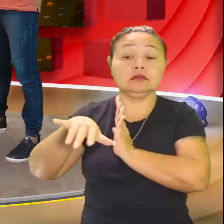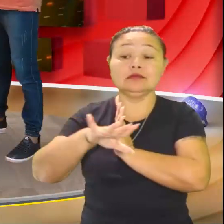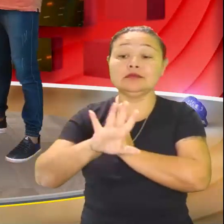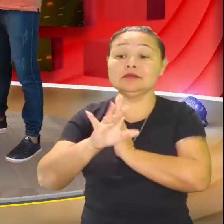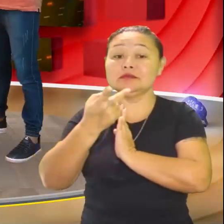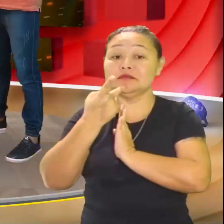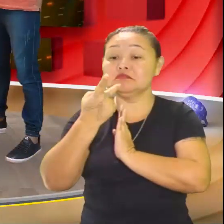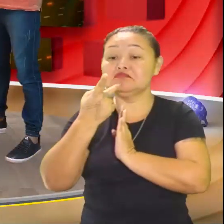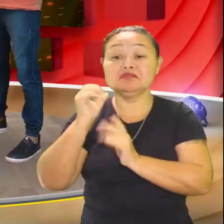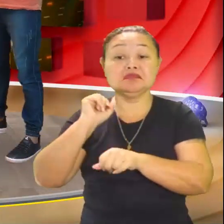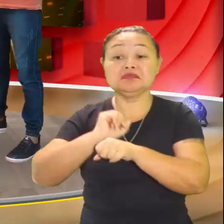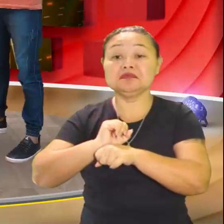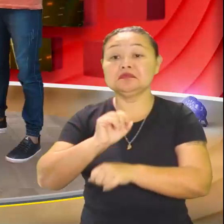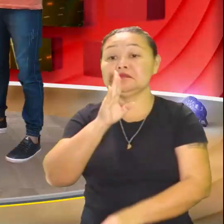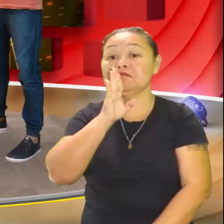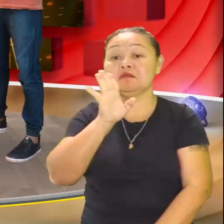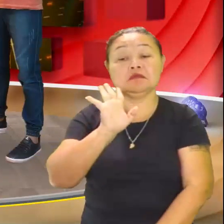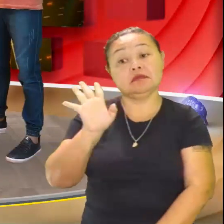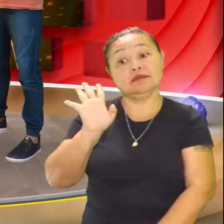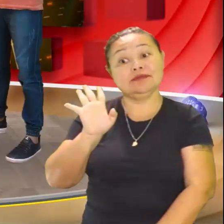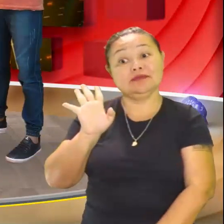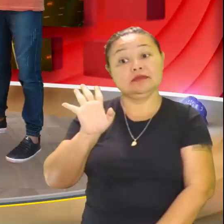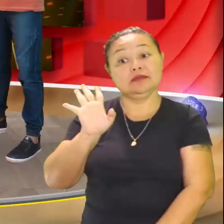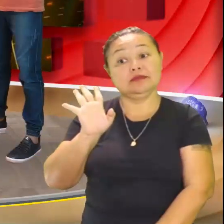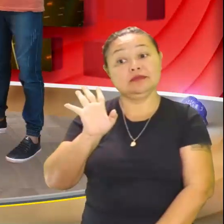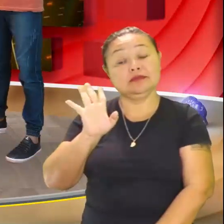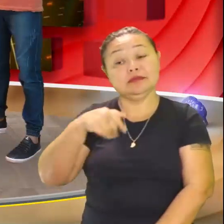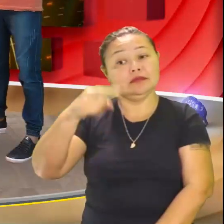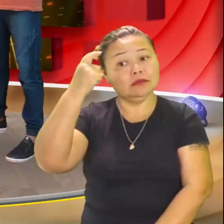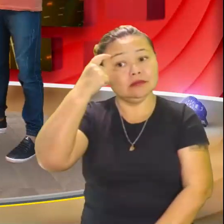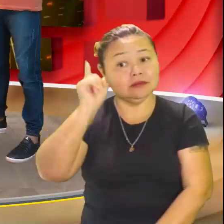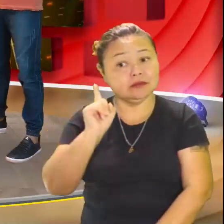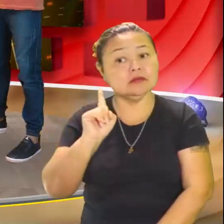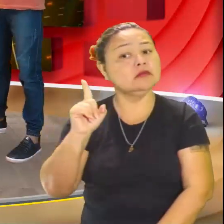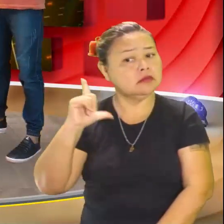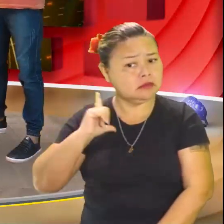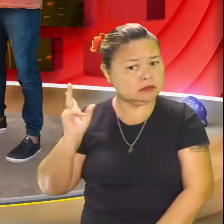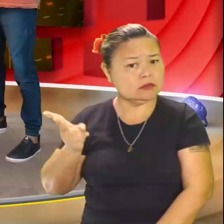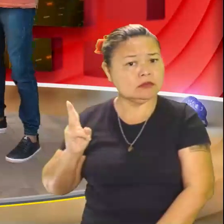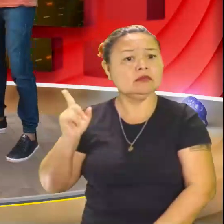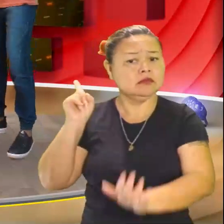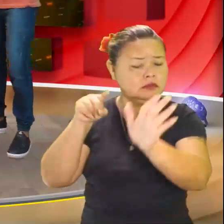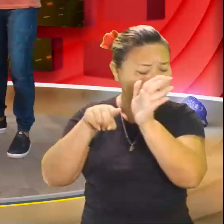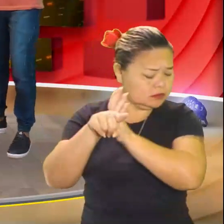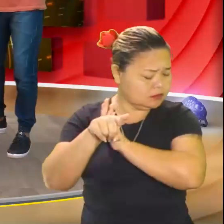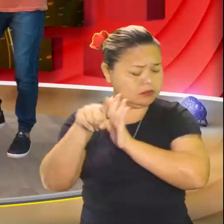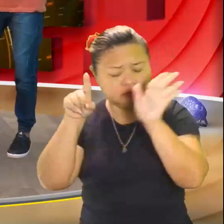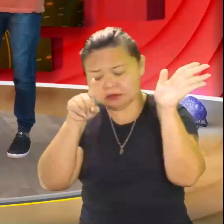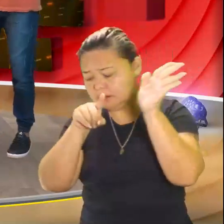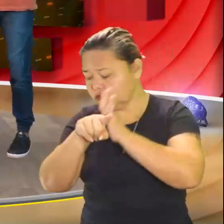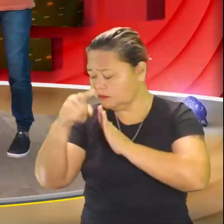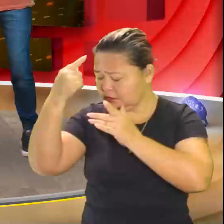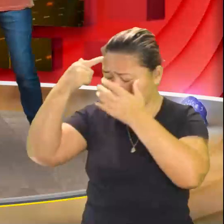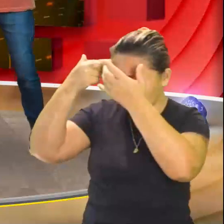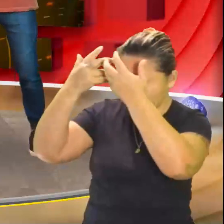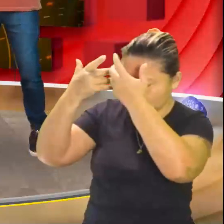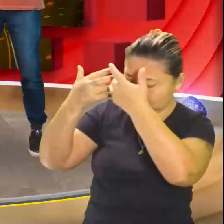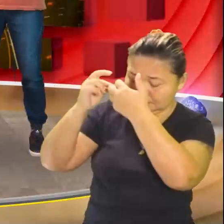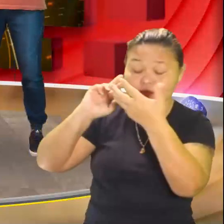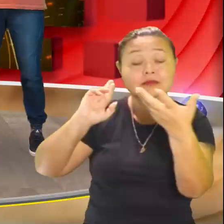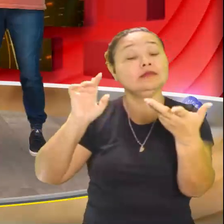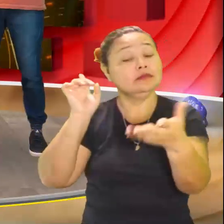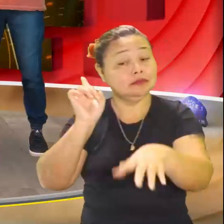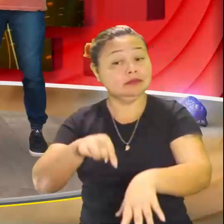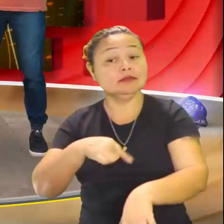gente não fica quieto para eles pensar, né? Não, mas não pode ficar quieto mesmo, não. É assim mesmo, né? Perguntando e falando e vocês raciocinando aí,